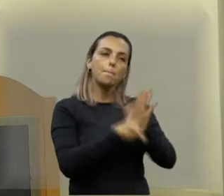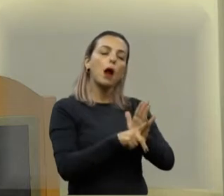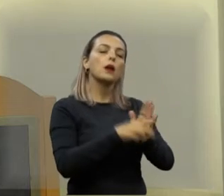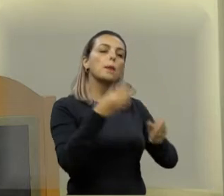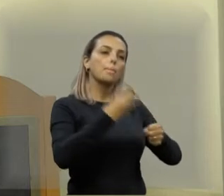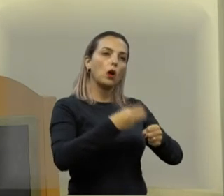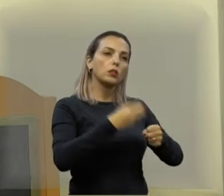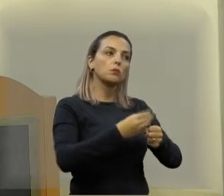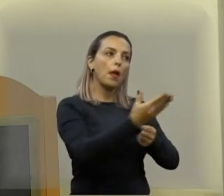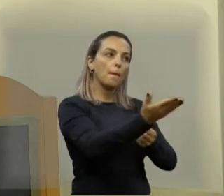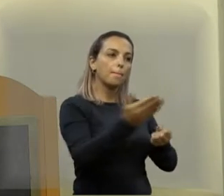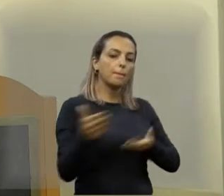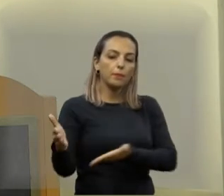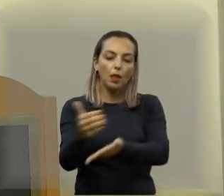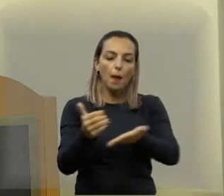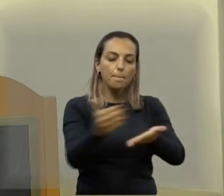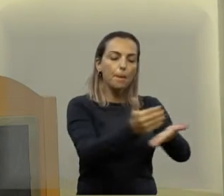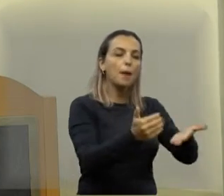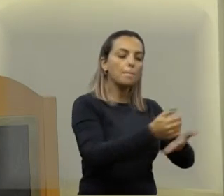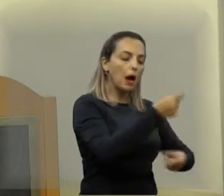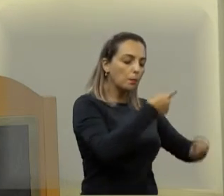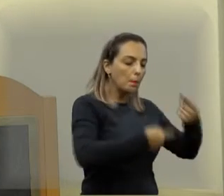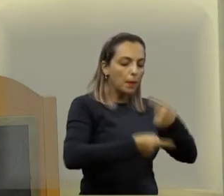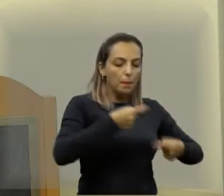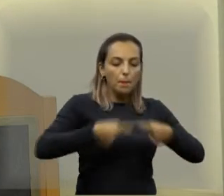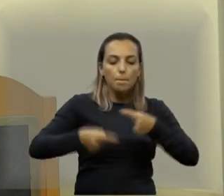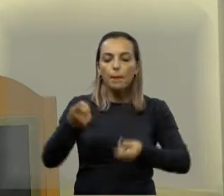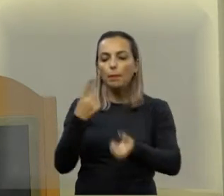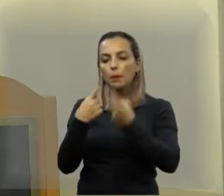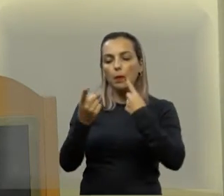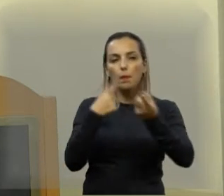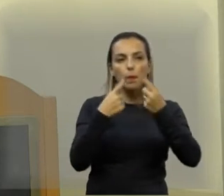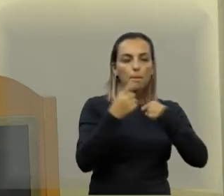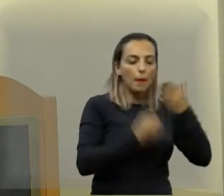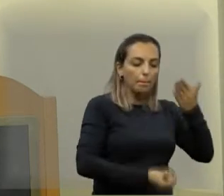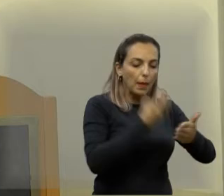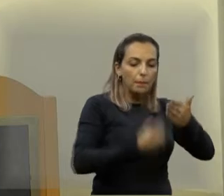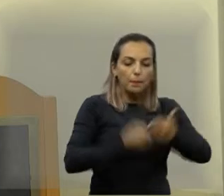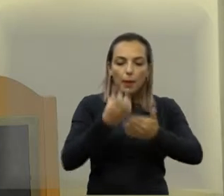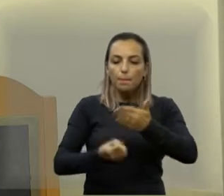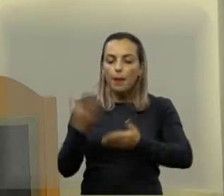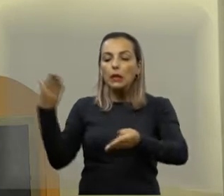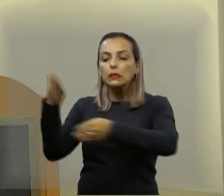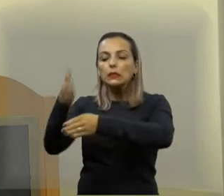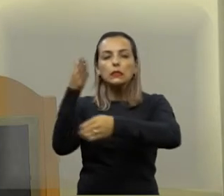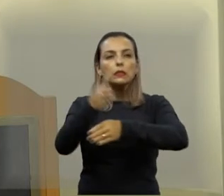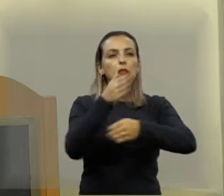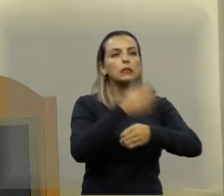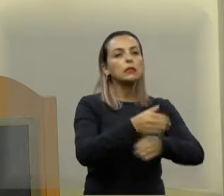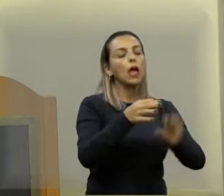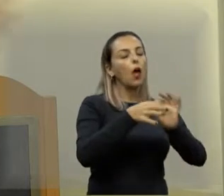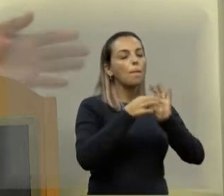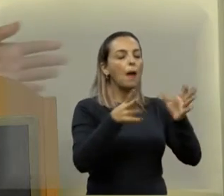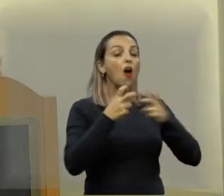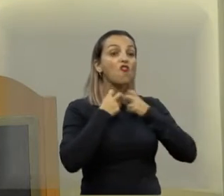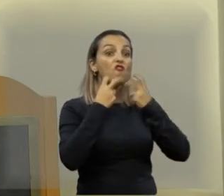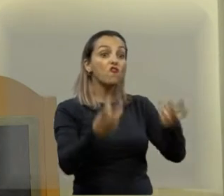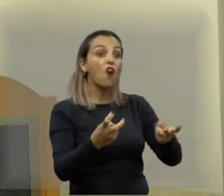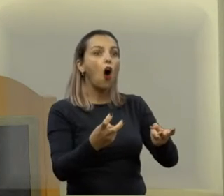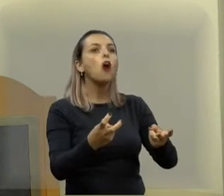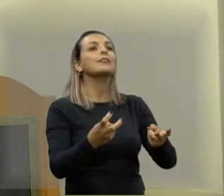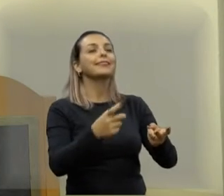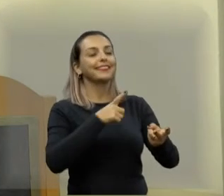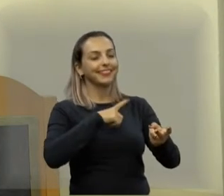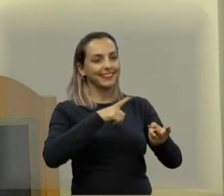isso né vamos resgatar os nossos jovens Mundial lugar vamos criar políticas públicas vamos dar espaço vamos abrir a voz aqui a gente todos nós